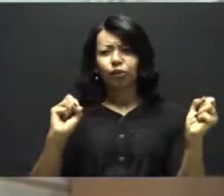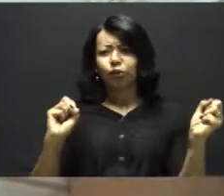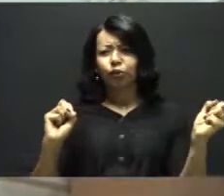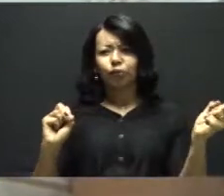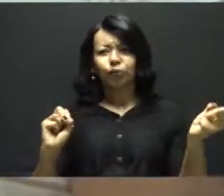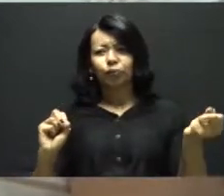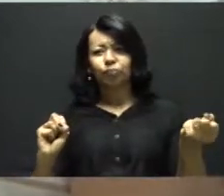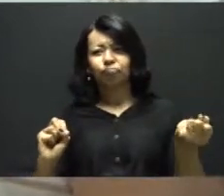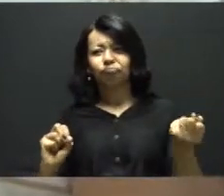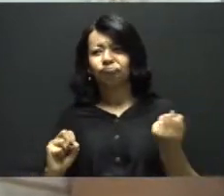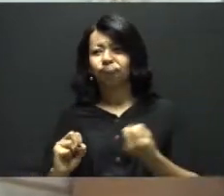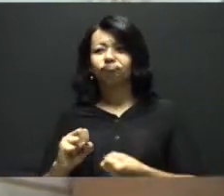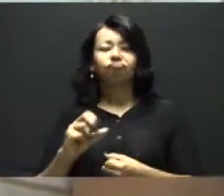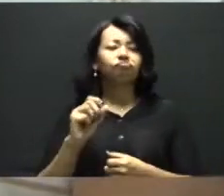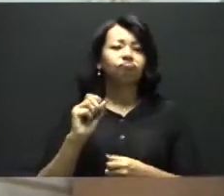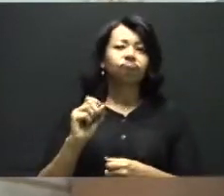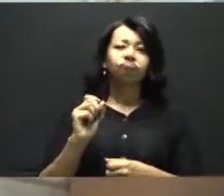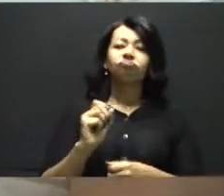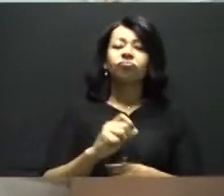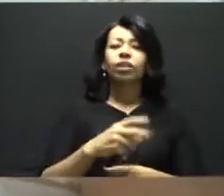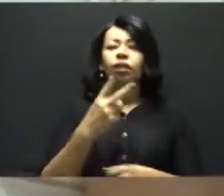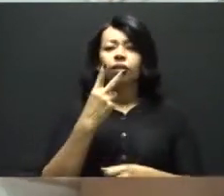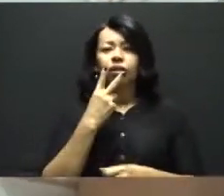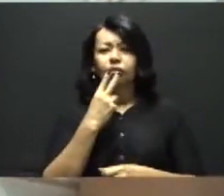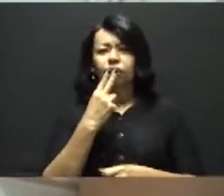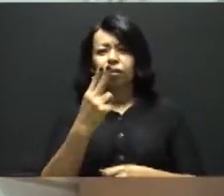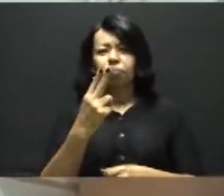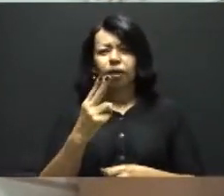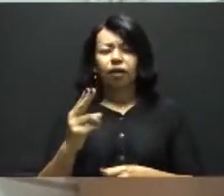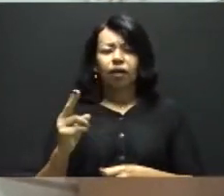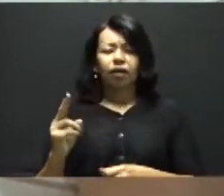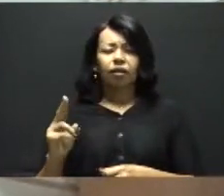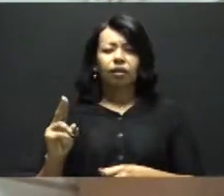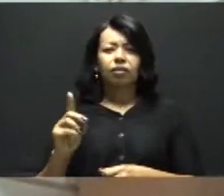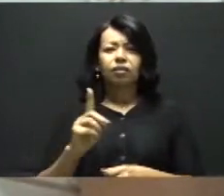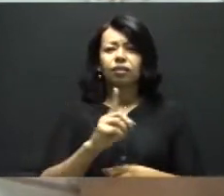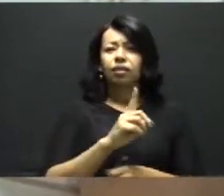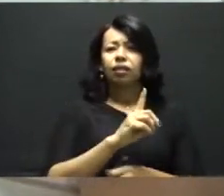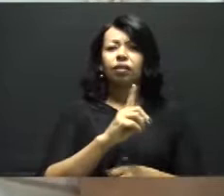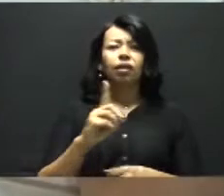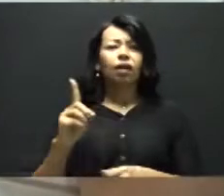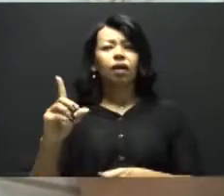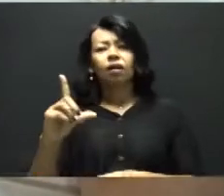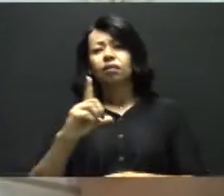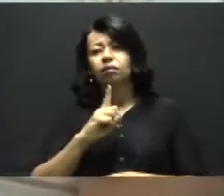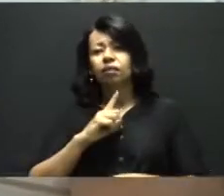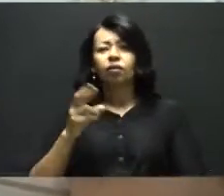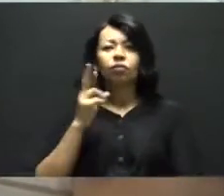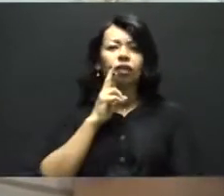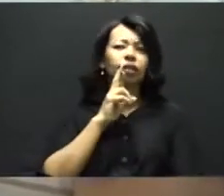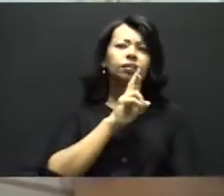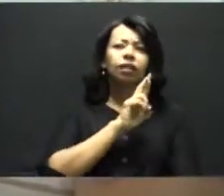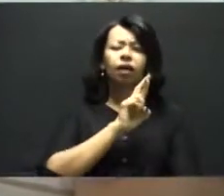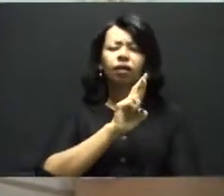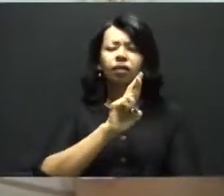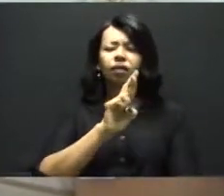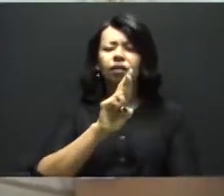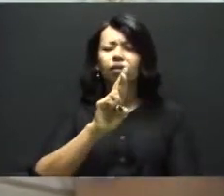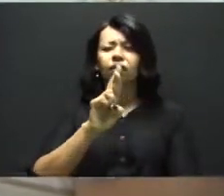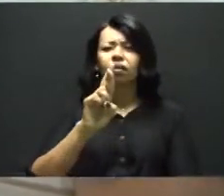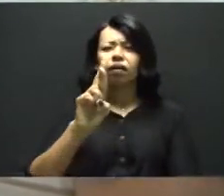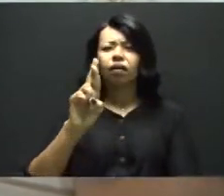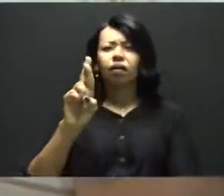que pareceu não ter saída aquilo que parecia não ter